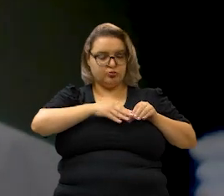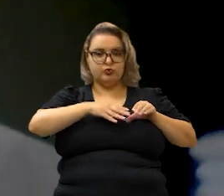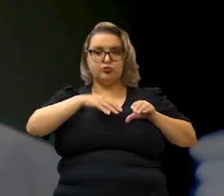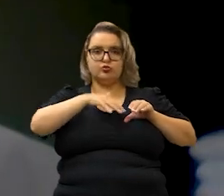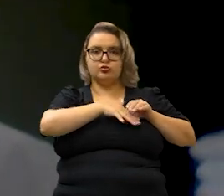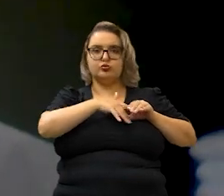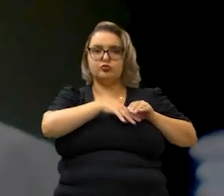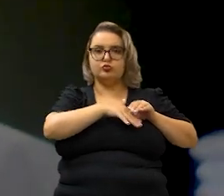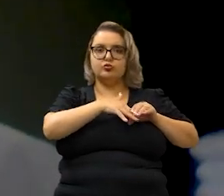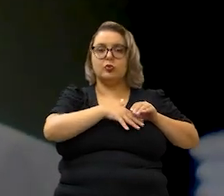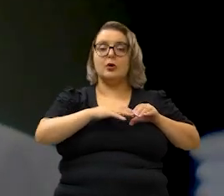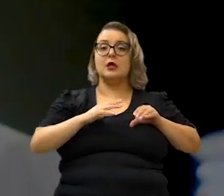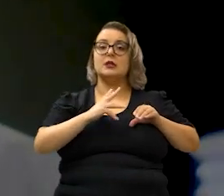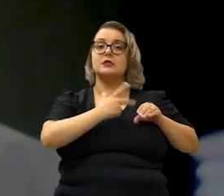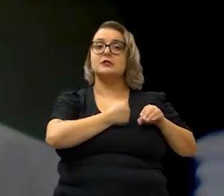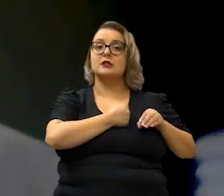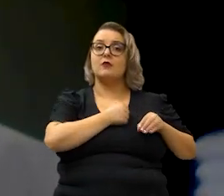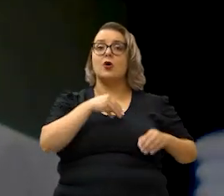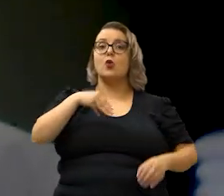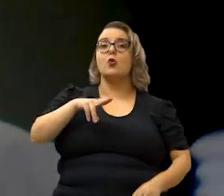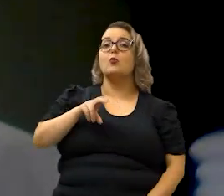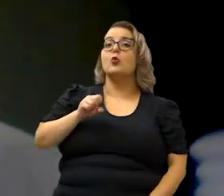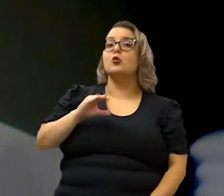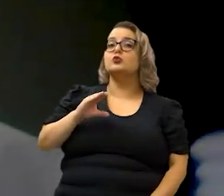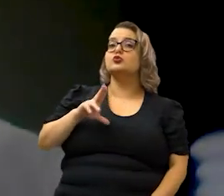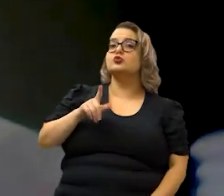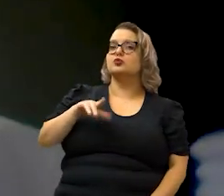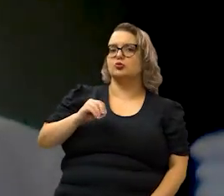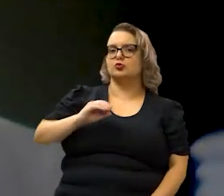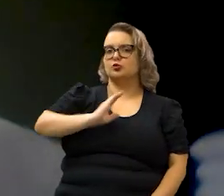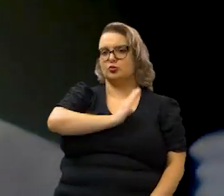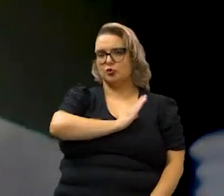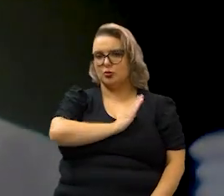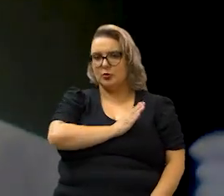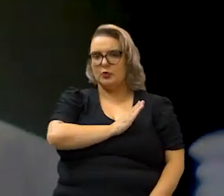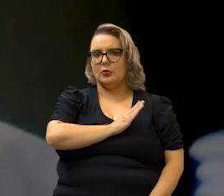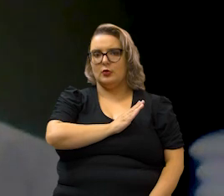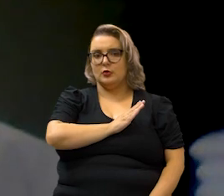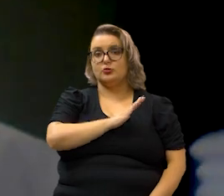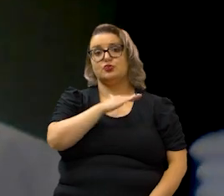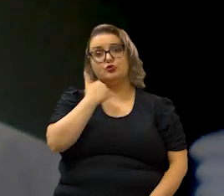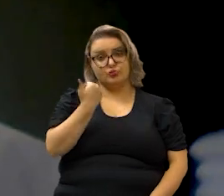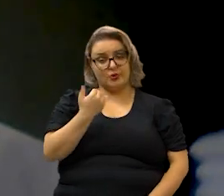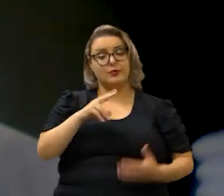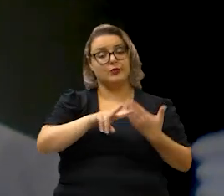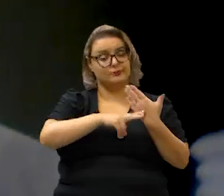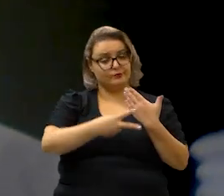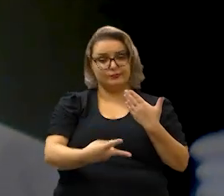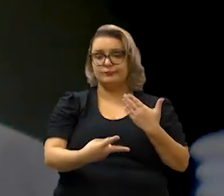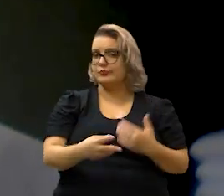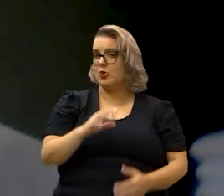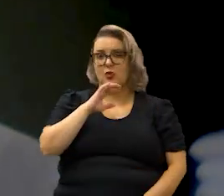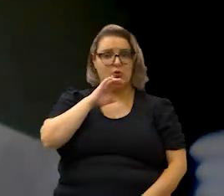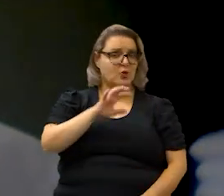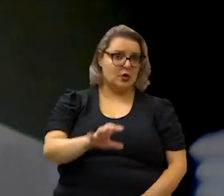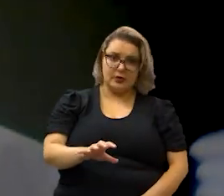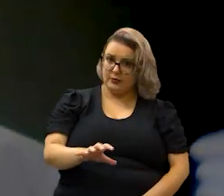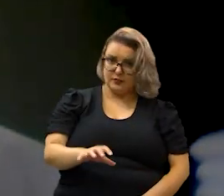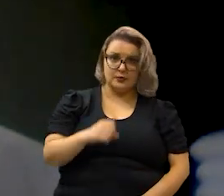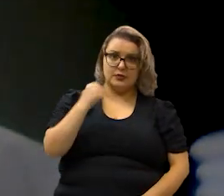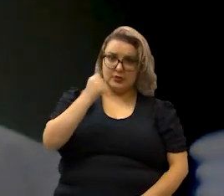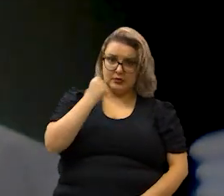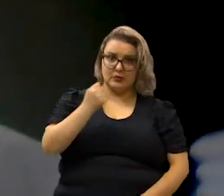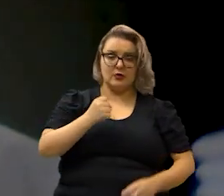e salvar o músculo do coração de uma morte que traz consequências indesejáveis e